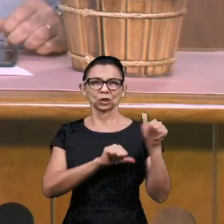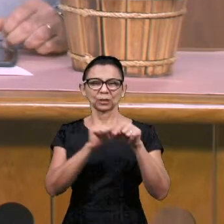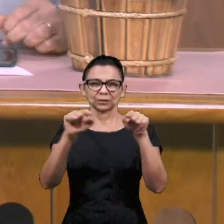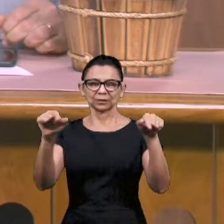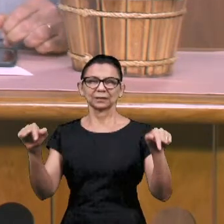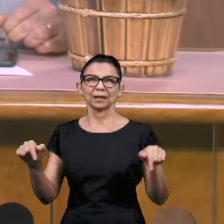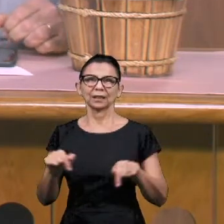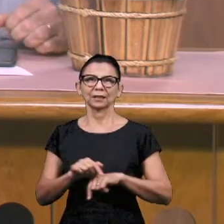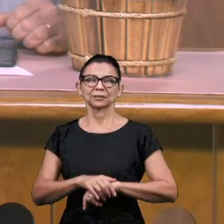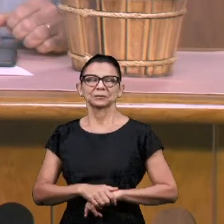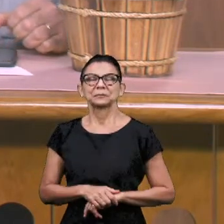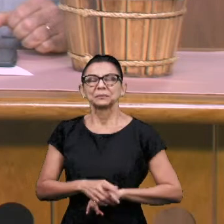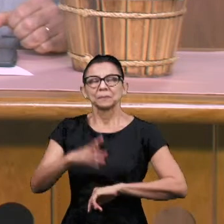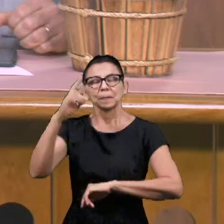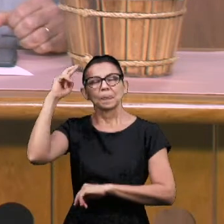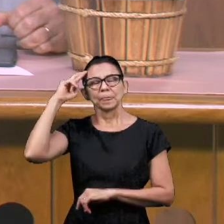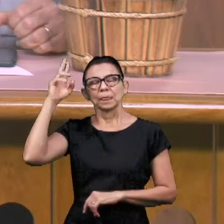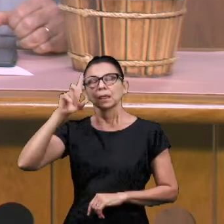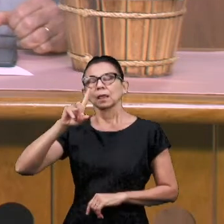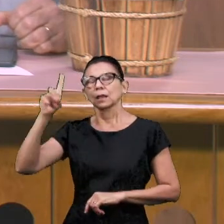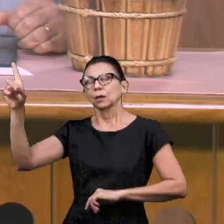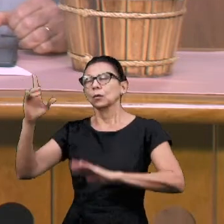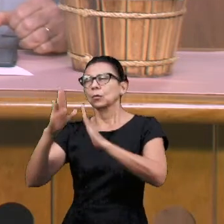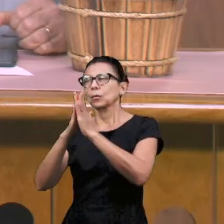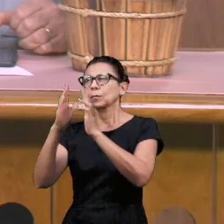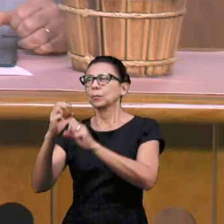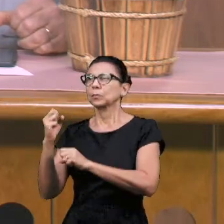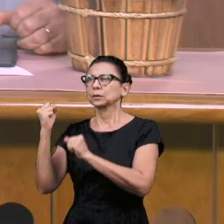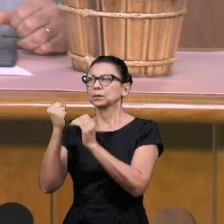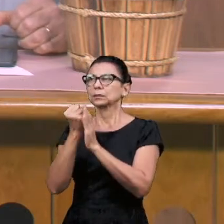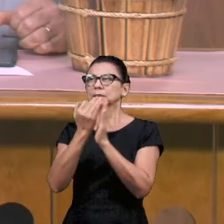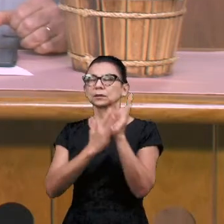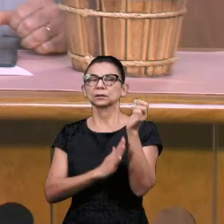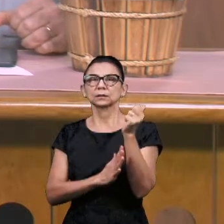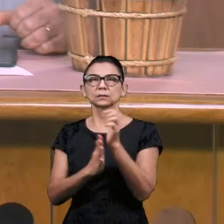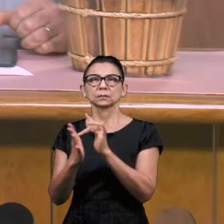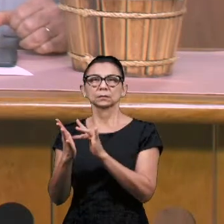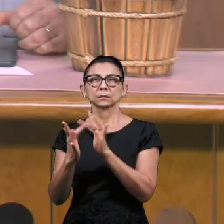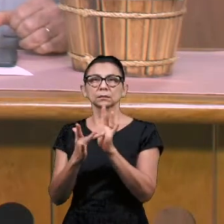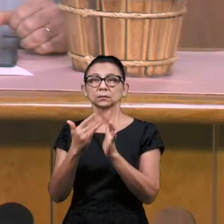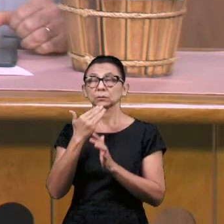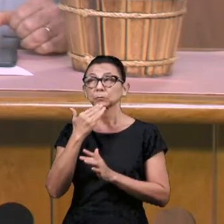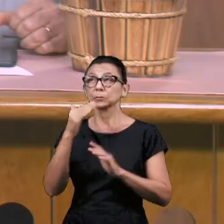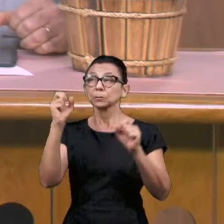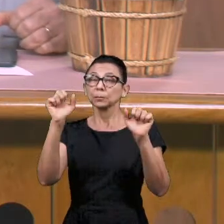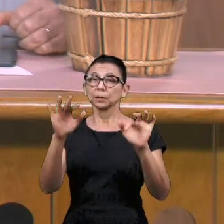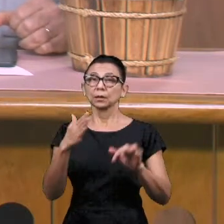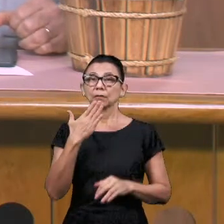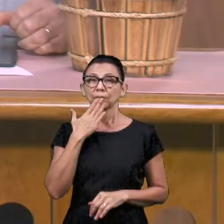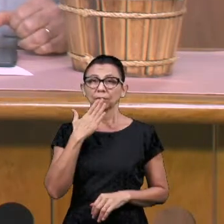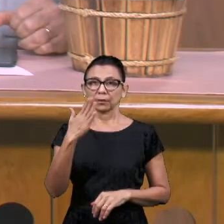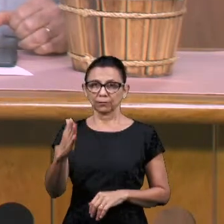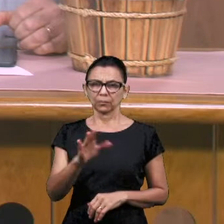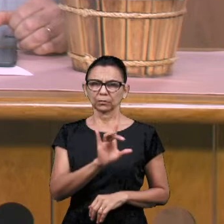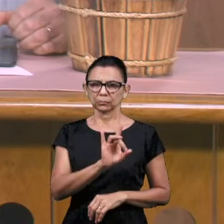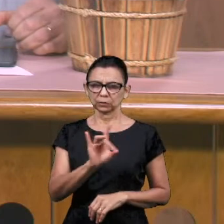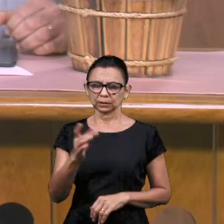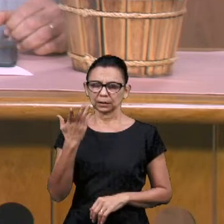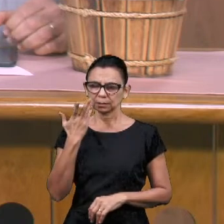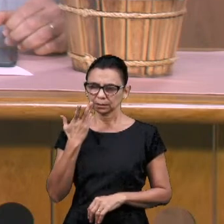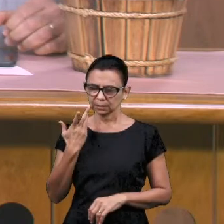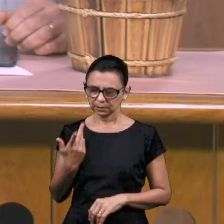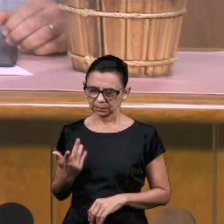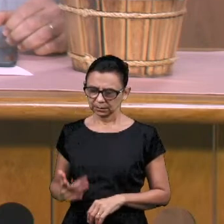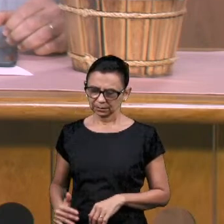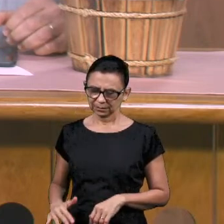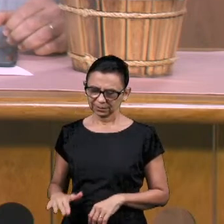Amém. Senhor nosso Deus, nós oramos a Ti no poder do sangue de Jesus e pedimos uma bênção, Senhor, em favor de cada criança, cada intermediário,